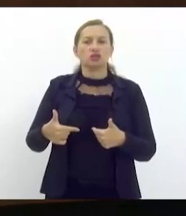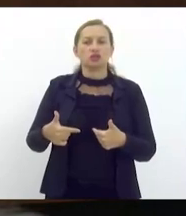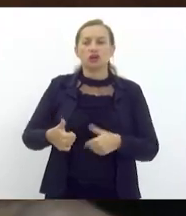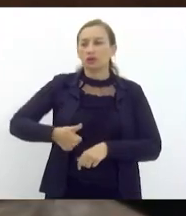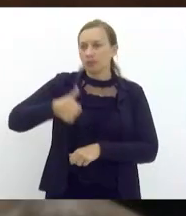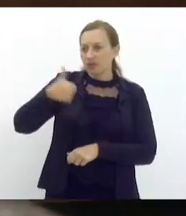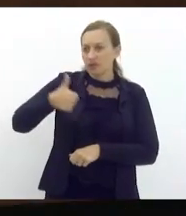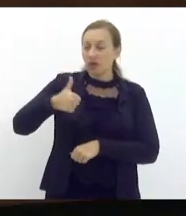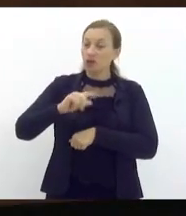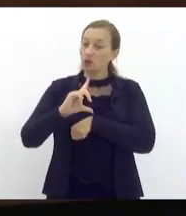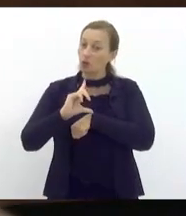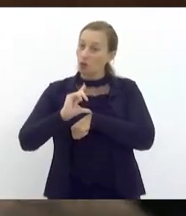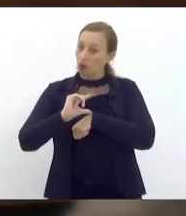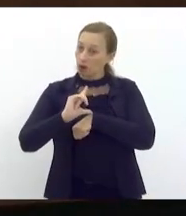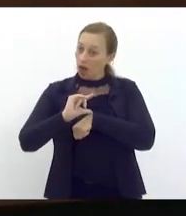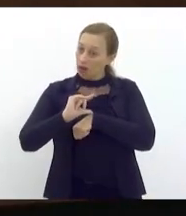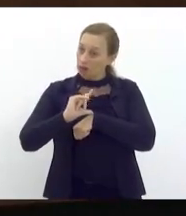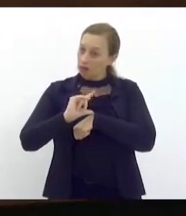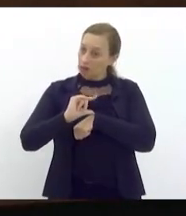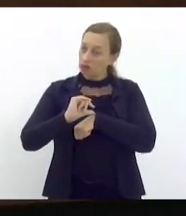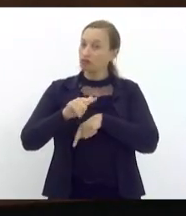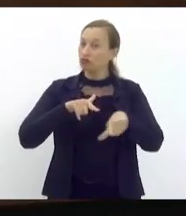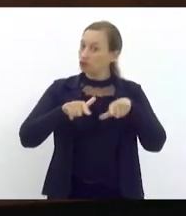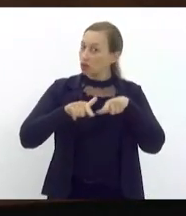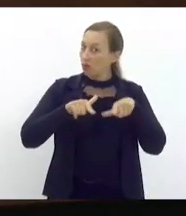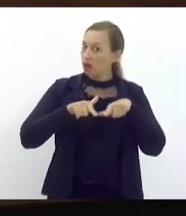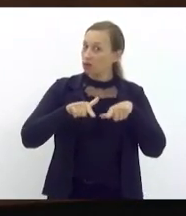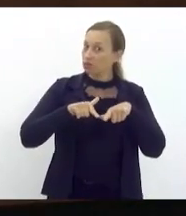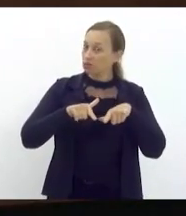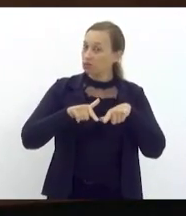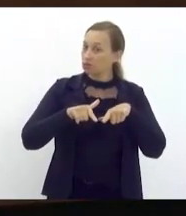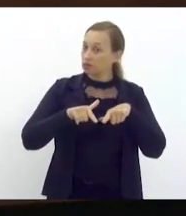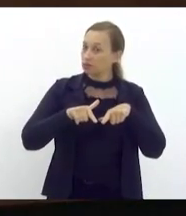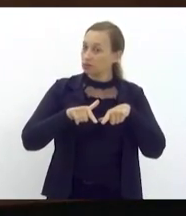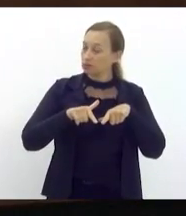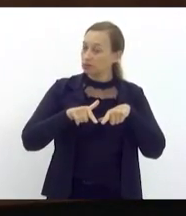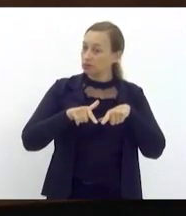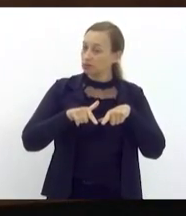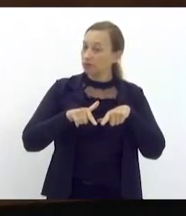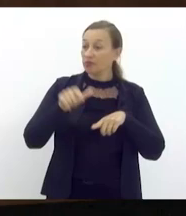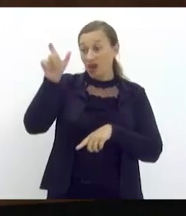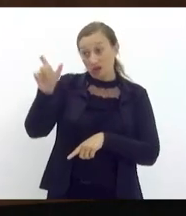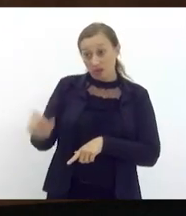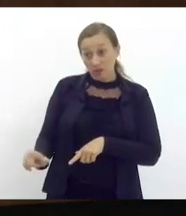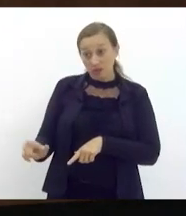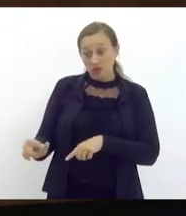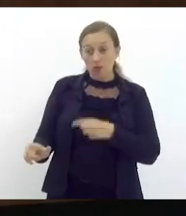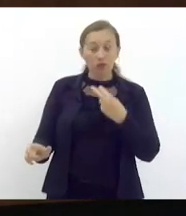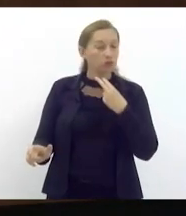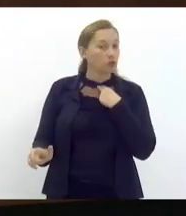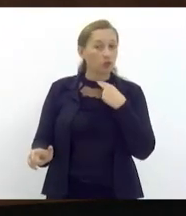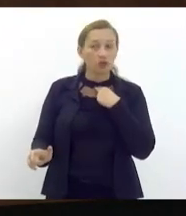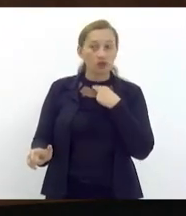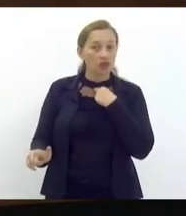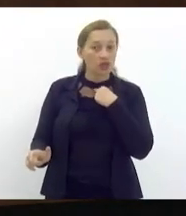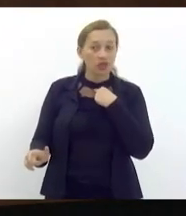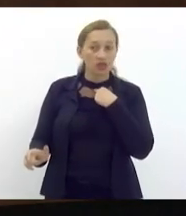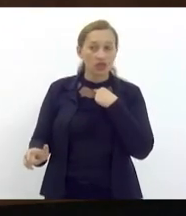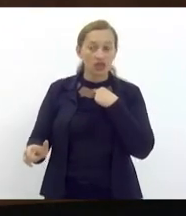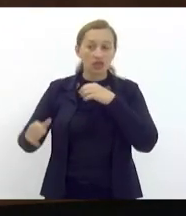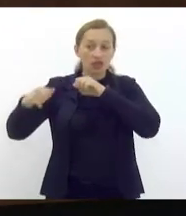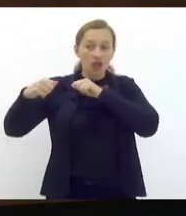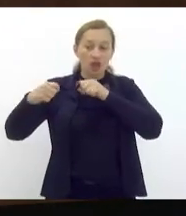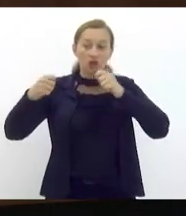em horário de trabalho essa pessoa não deveria estar numa